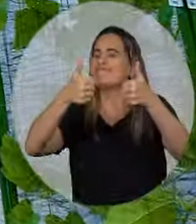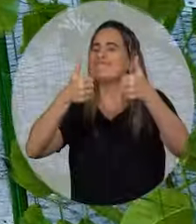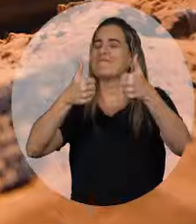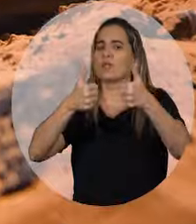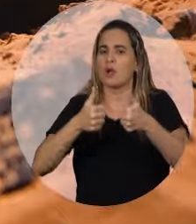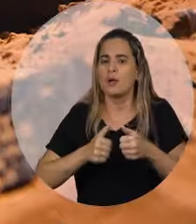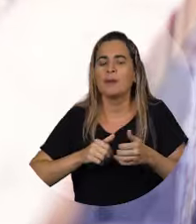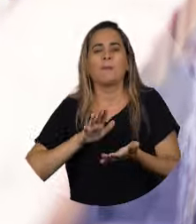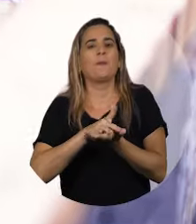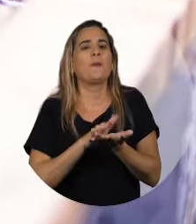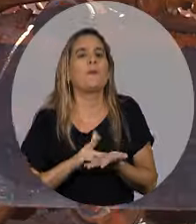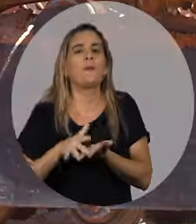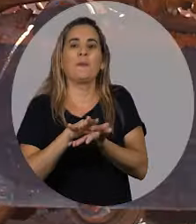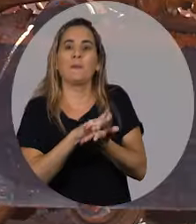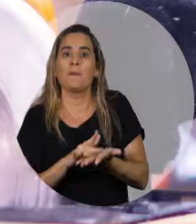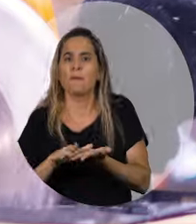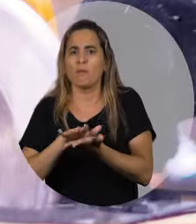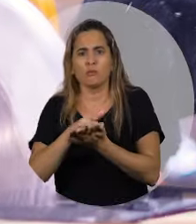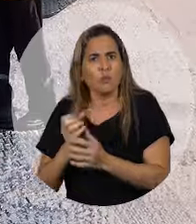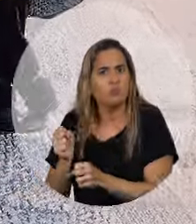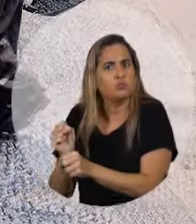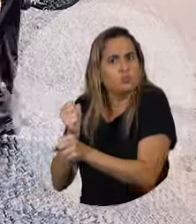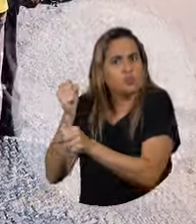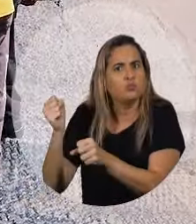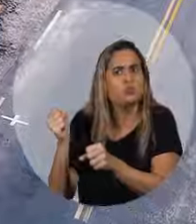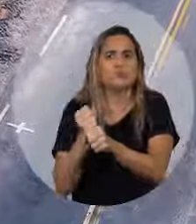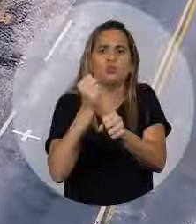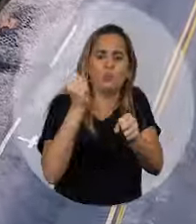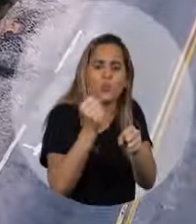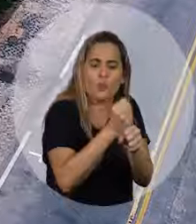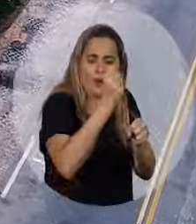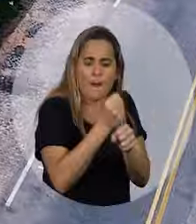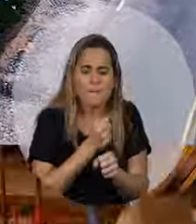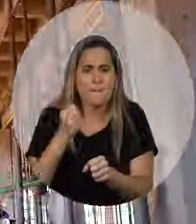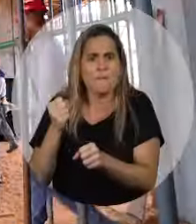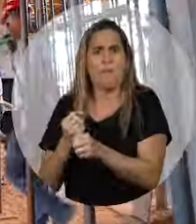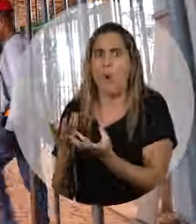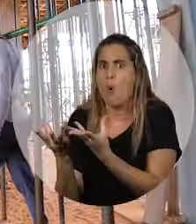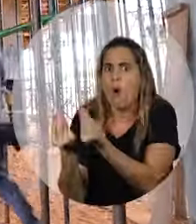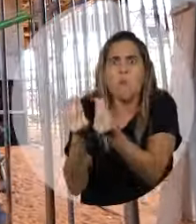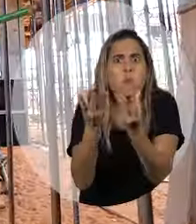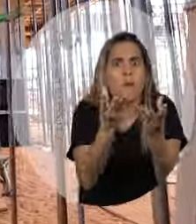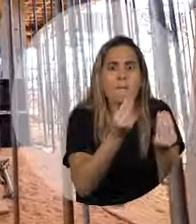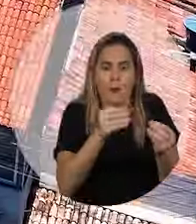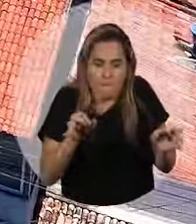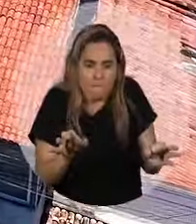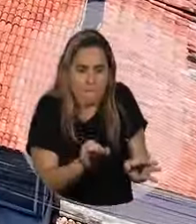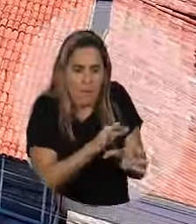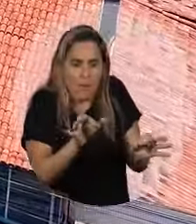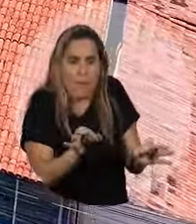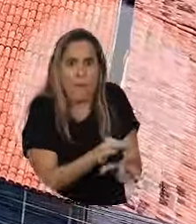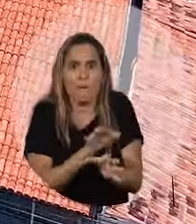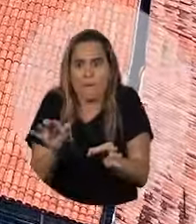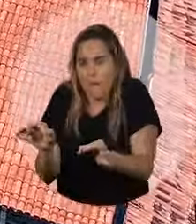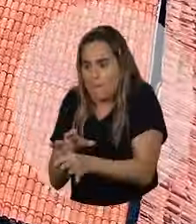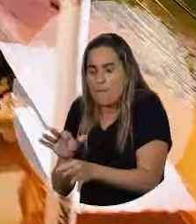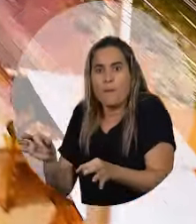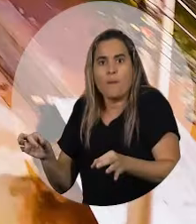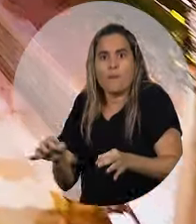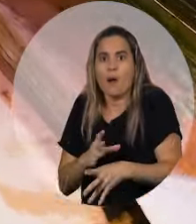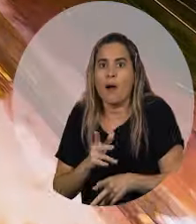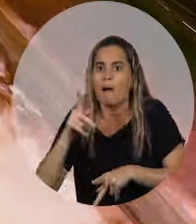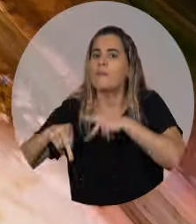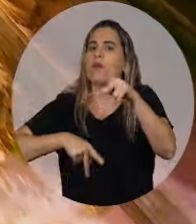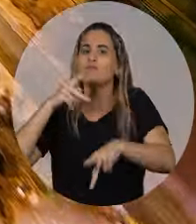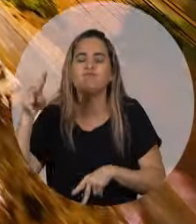melhorar. Tem muita obra começando e muito trabalho acontecendo. Muita obra terminando, isso